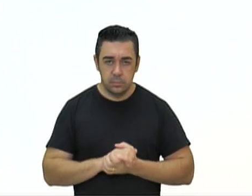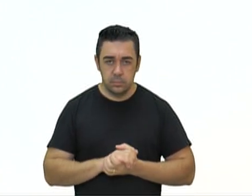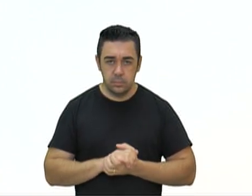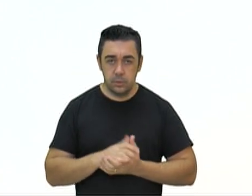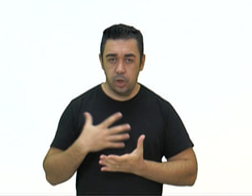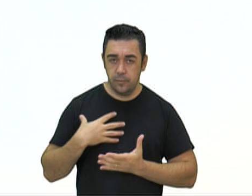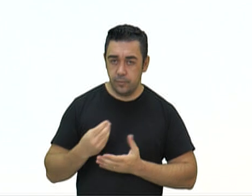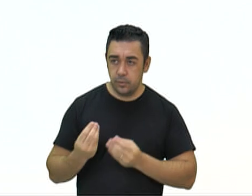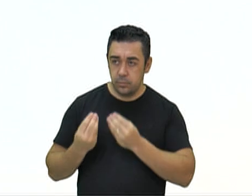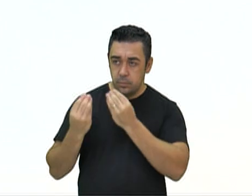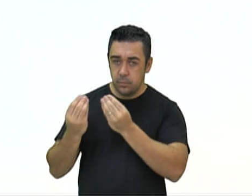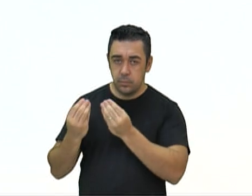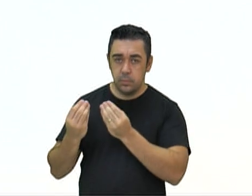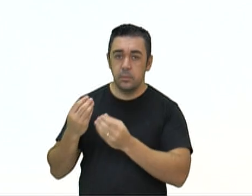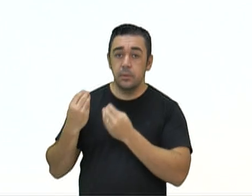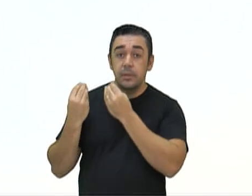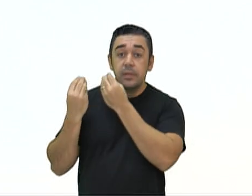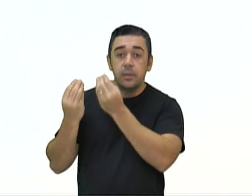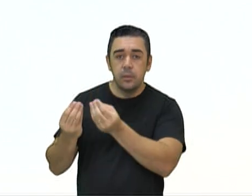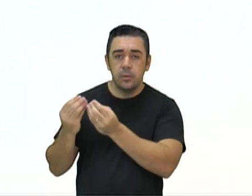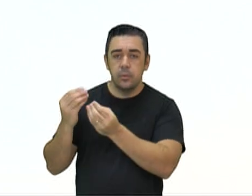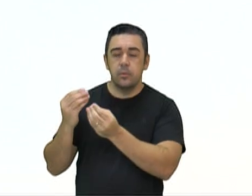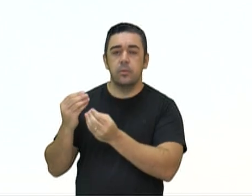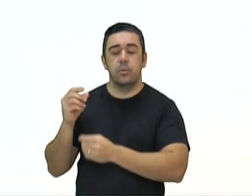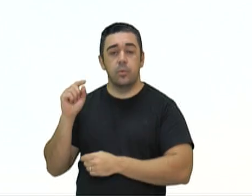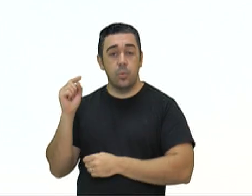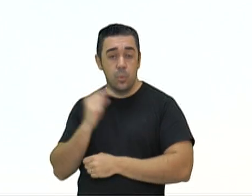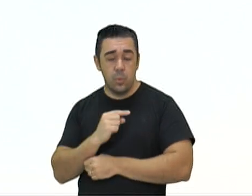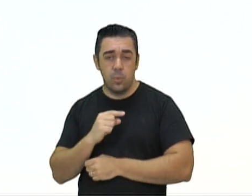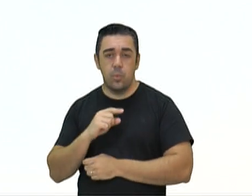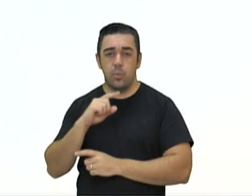filho mais velho, o moleiro deu-lhe o moinho.